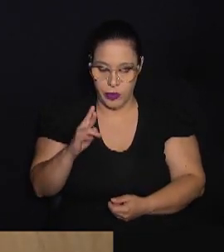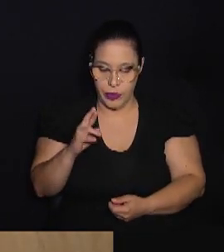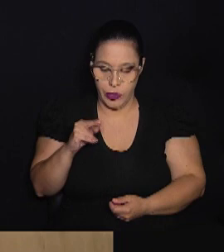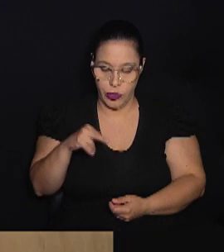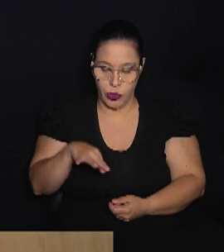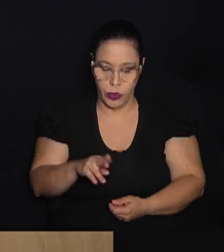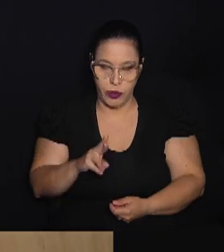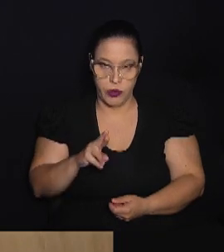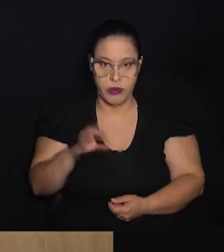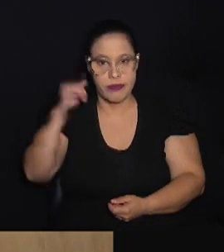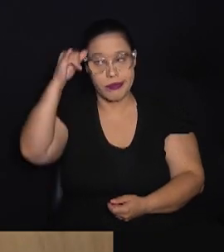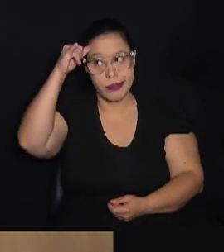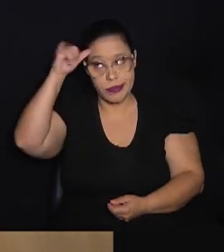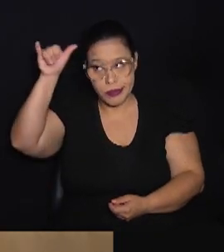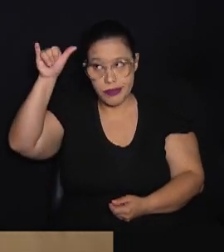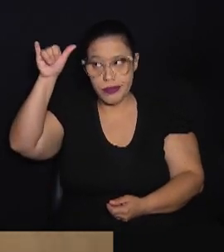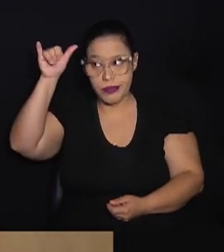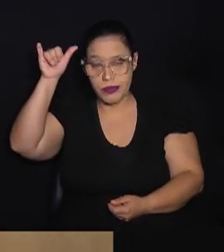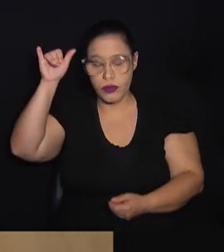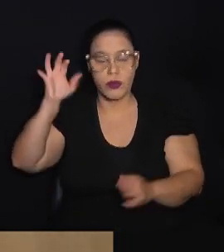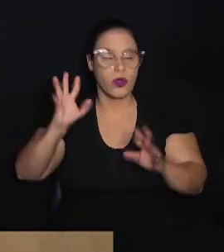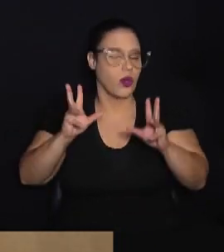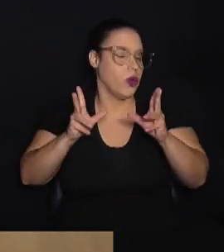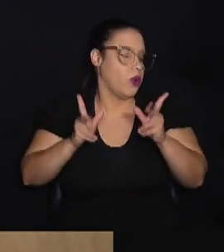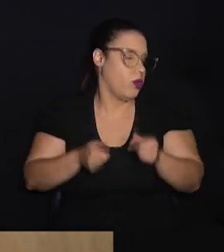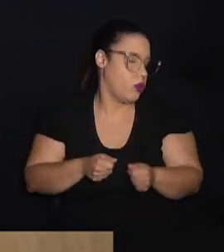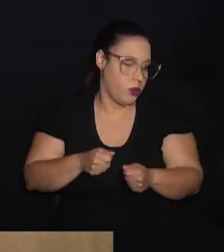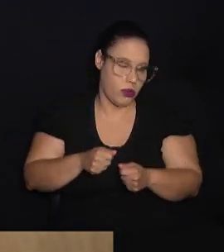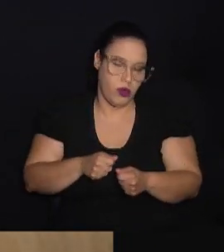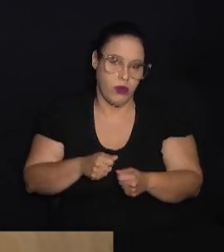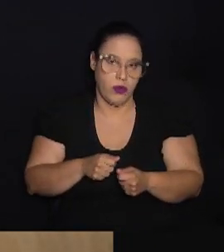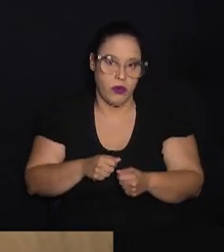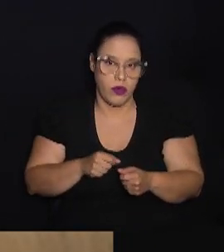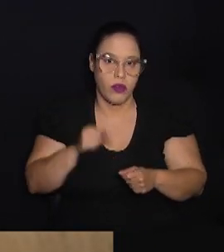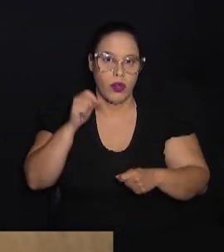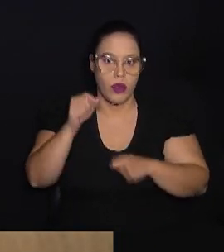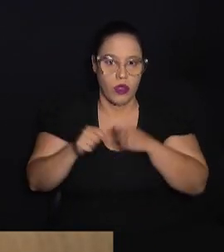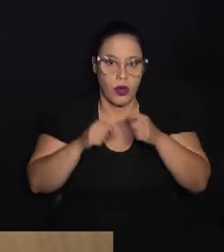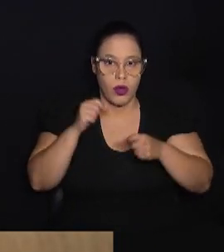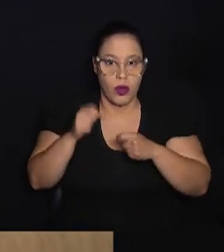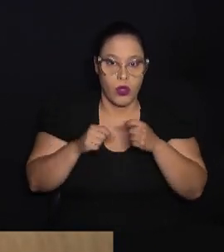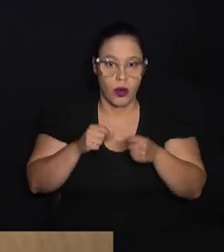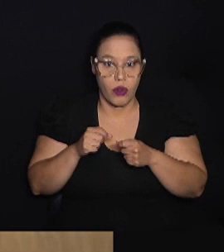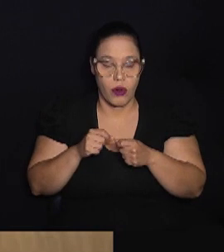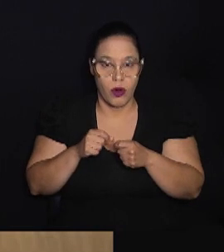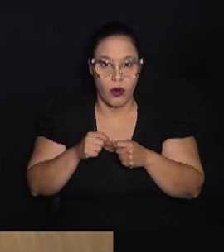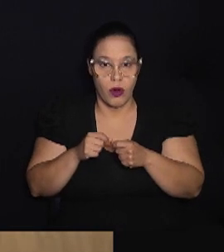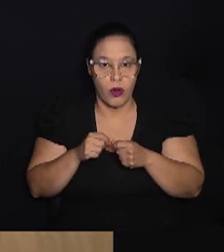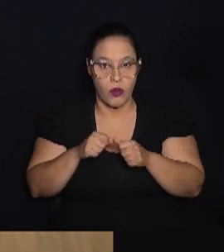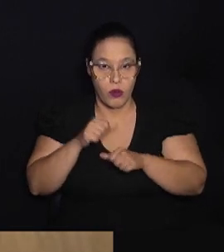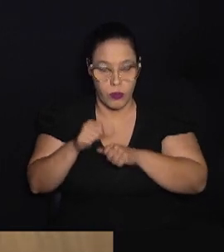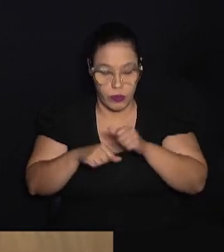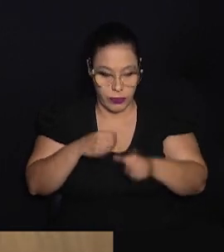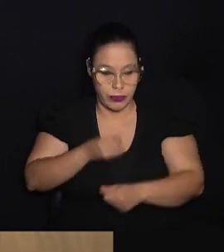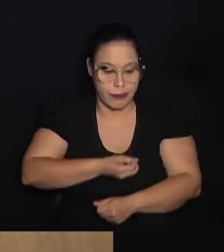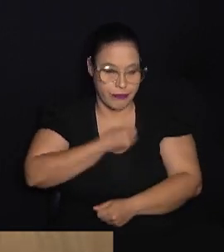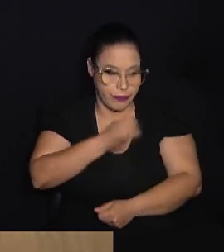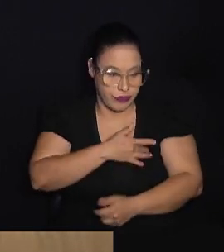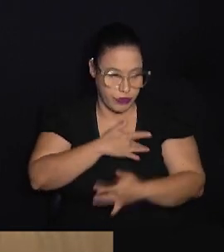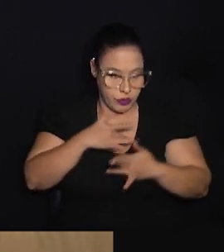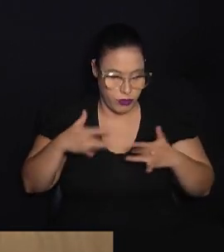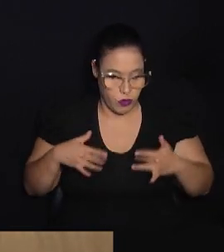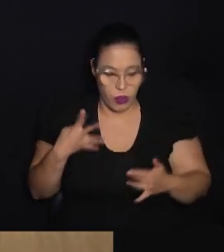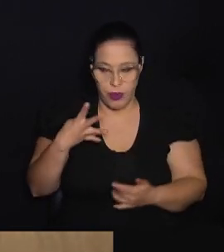ser preveníveis, e aí eu estou falando todos os tipos de tumores, com mudanças do estilo de vida. Ou seja, 40%